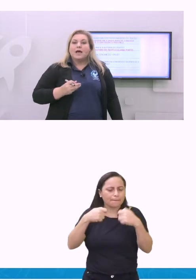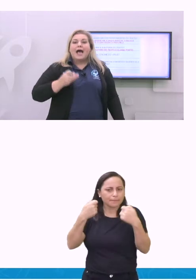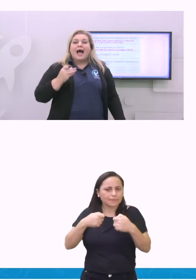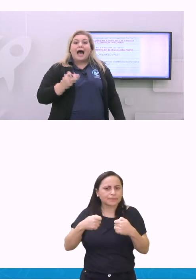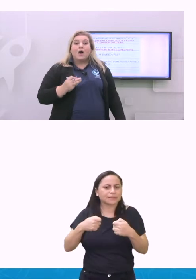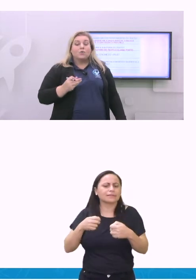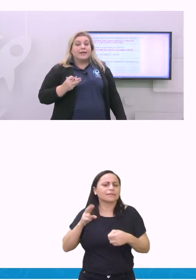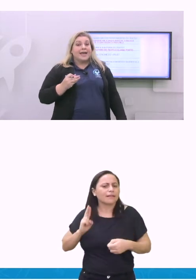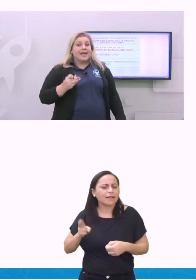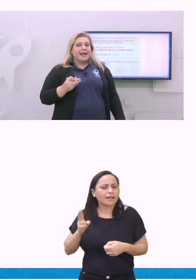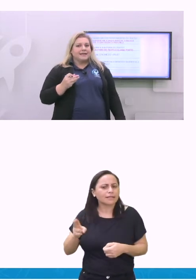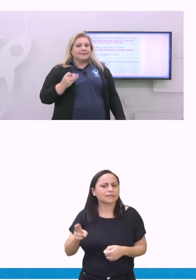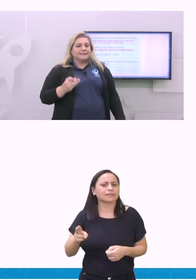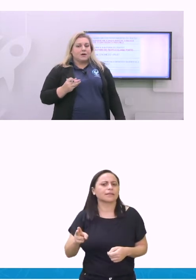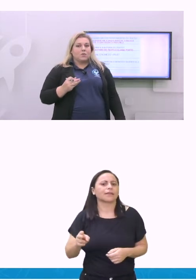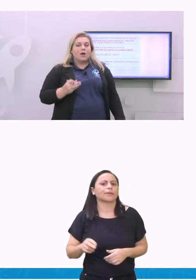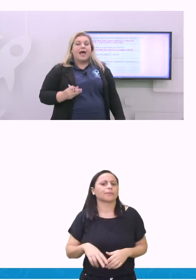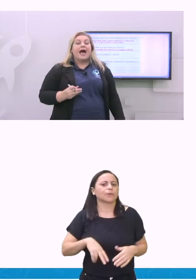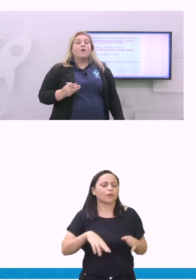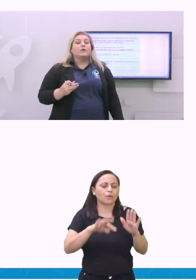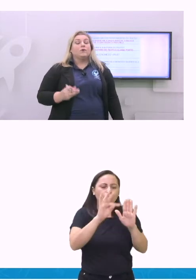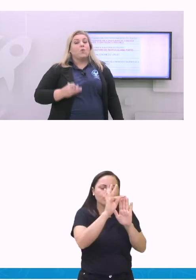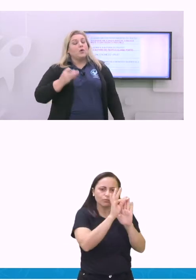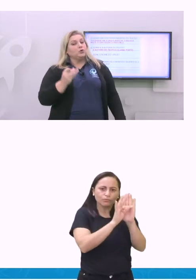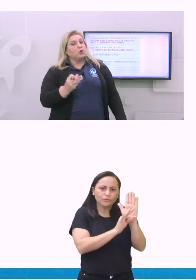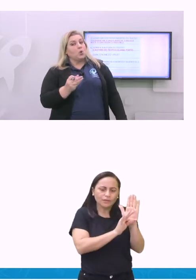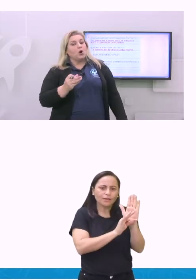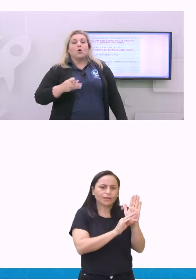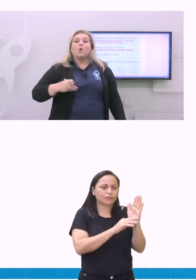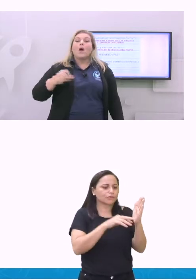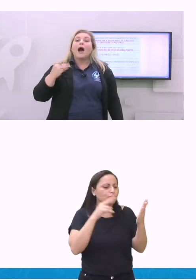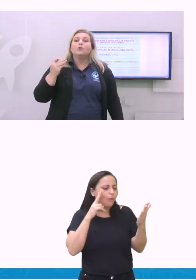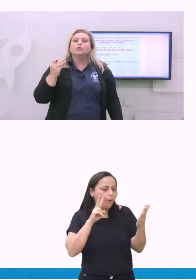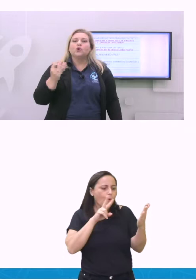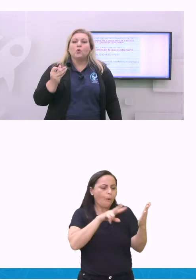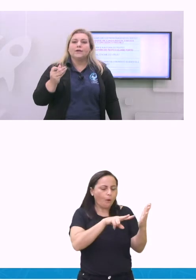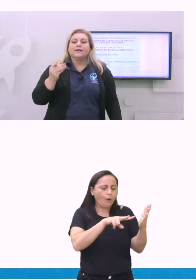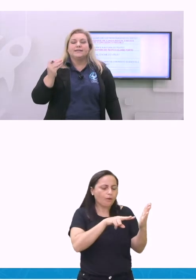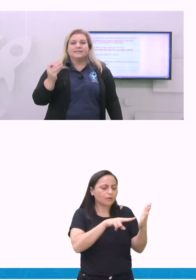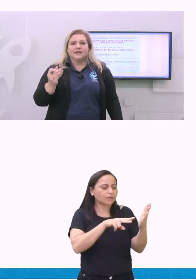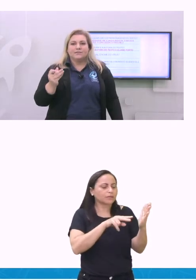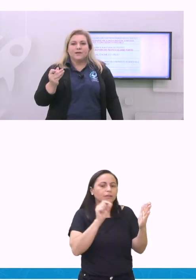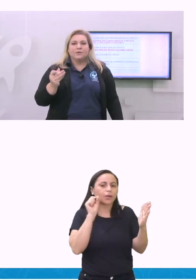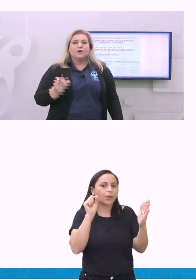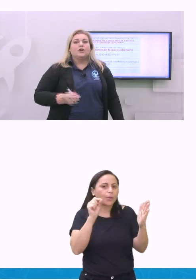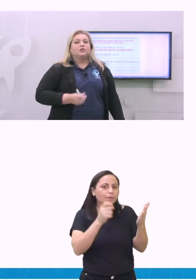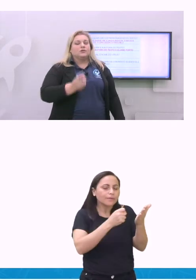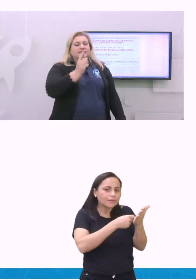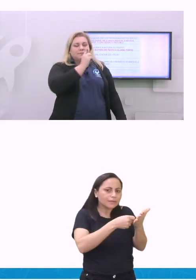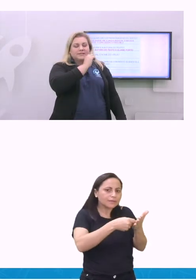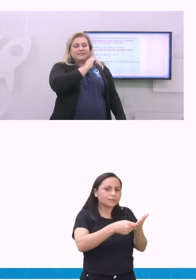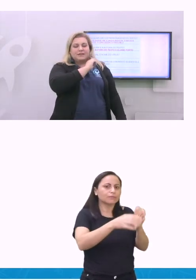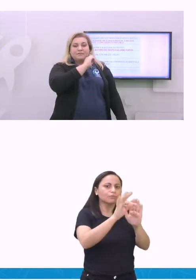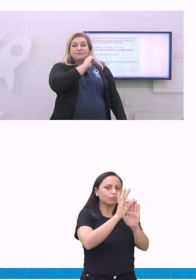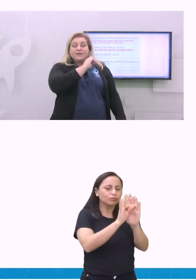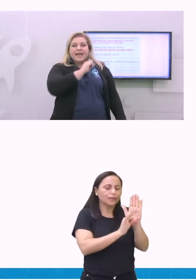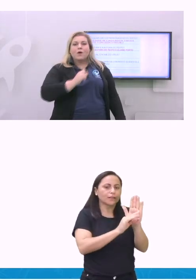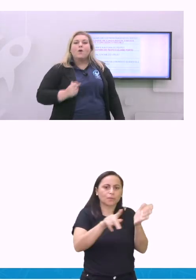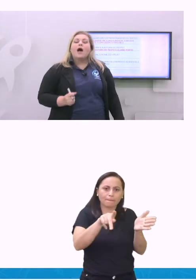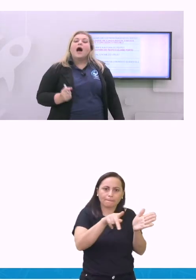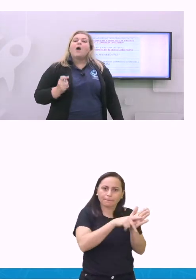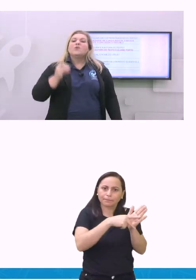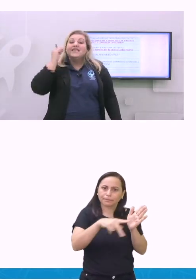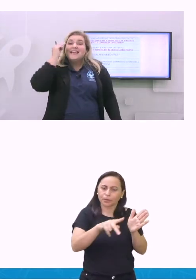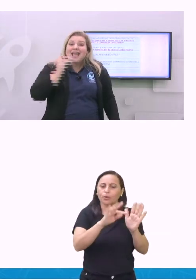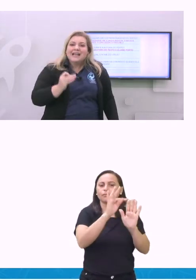respondendo algo em relação ao que o autor ou a autora escreveu, nós temos que ser